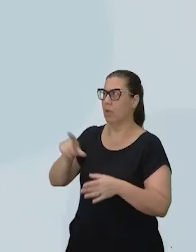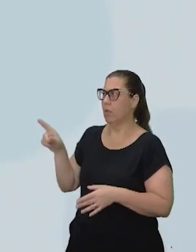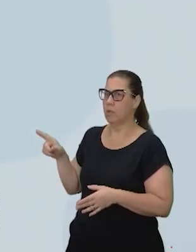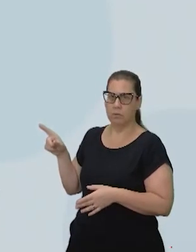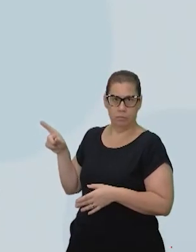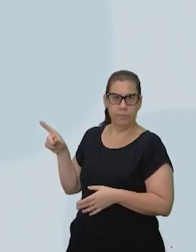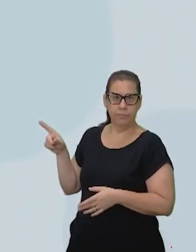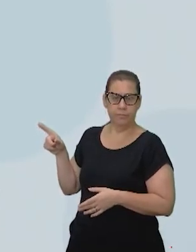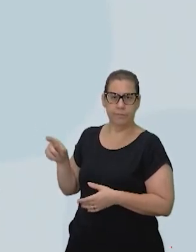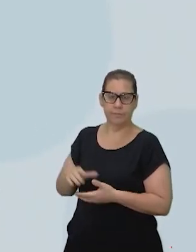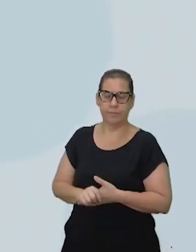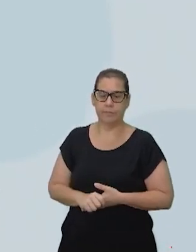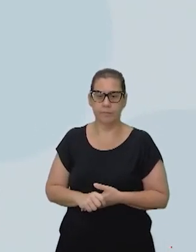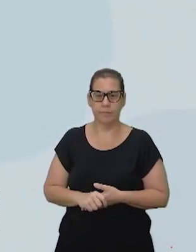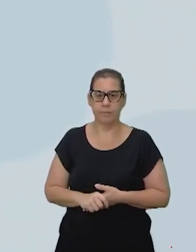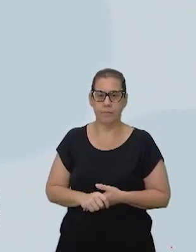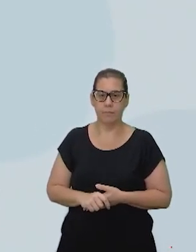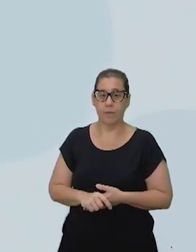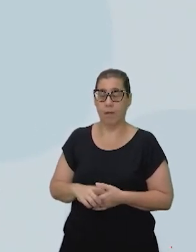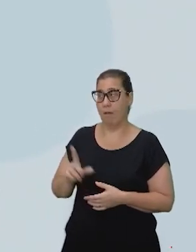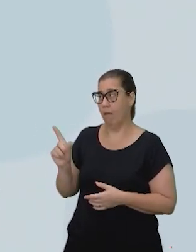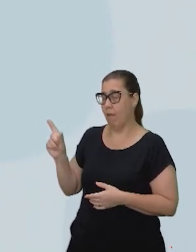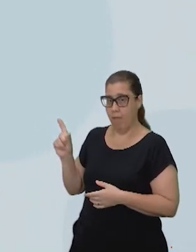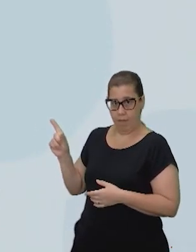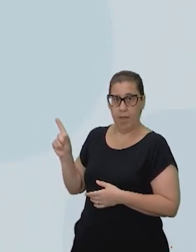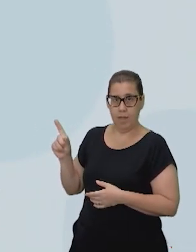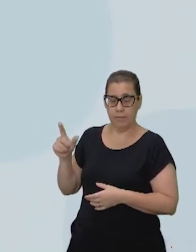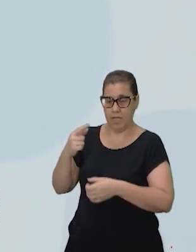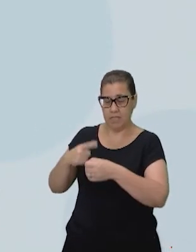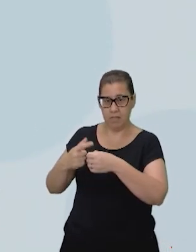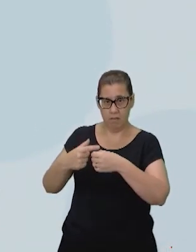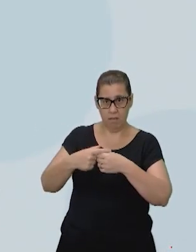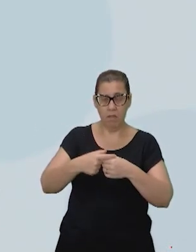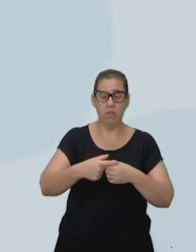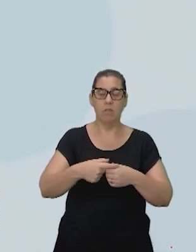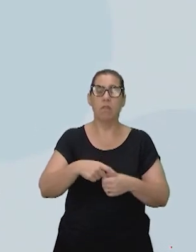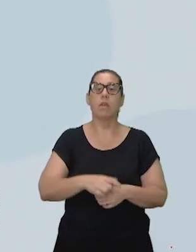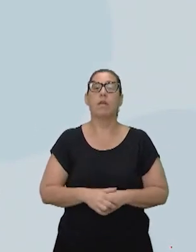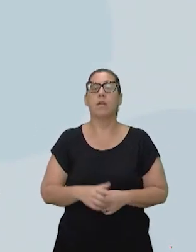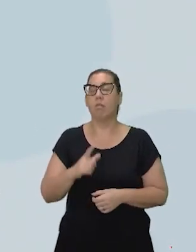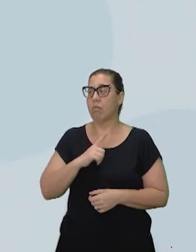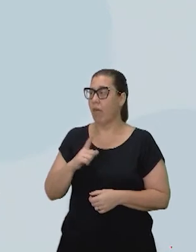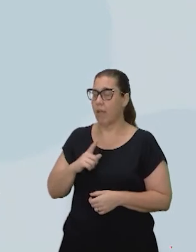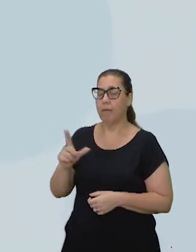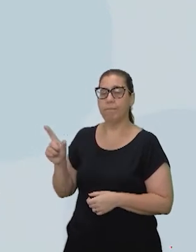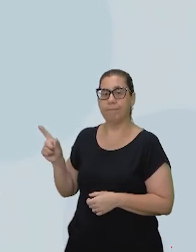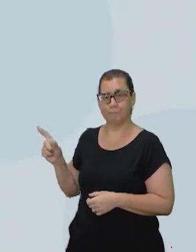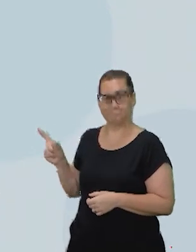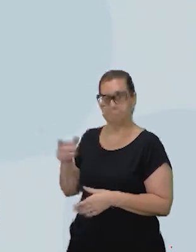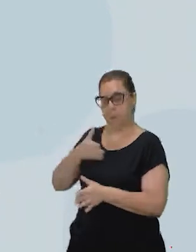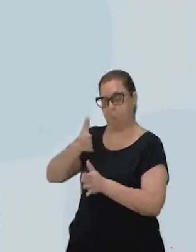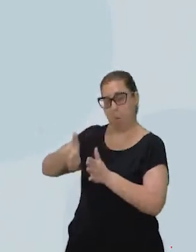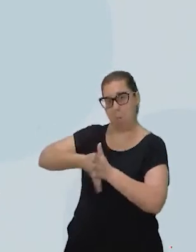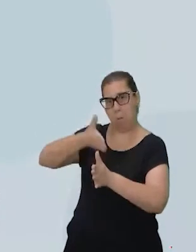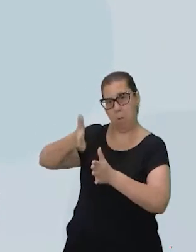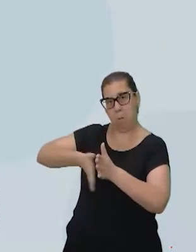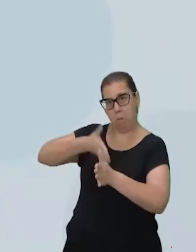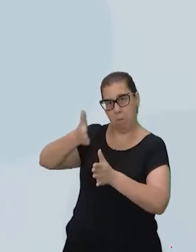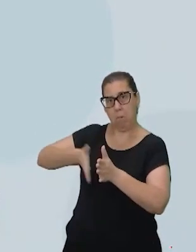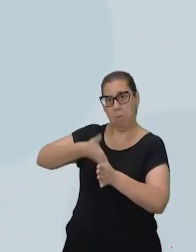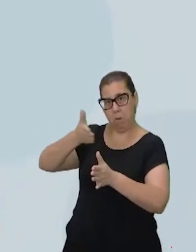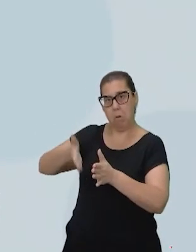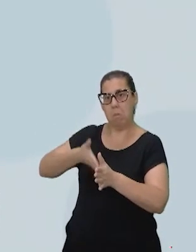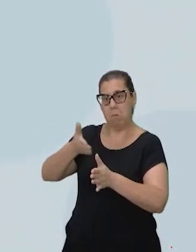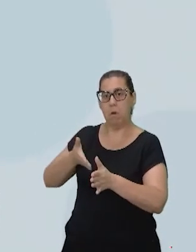também, em algumas cidades inclusive panorâmicas, né? Que tem aí a visitação como